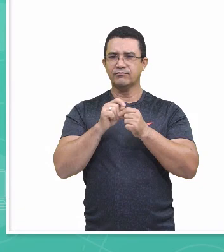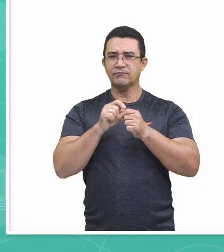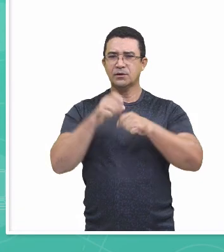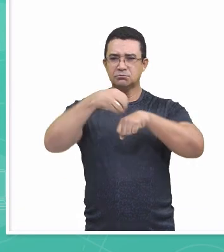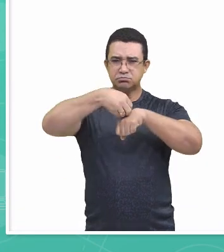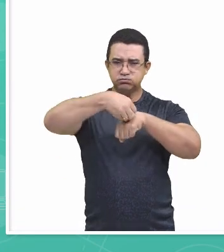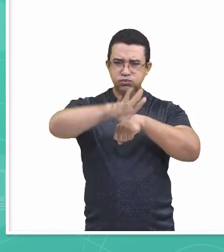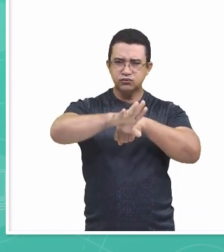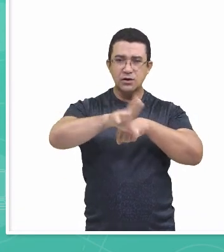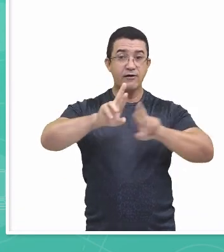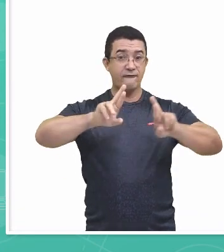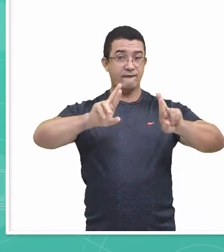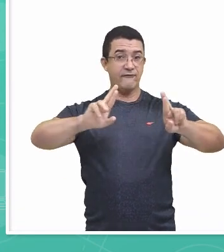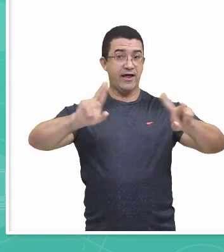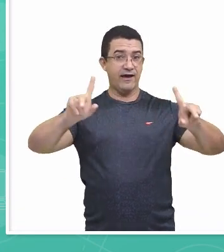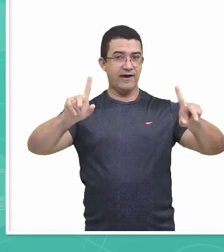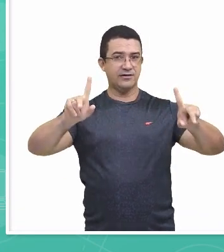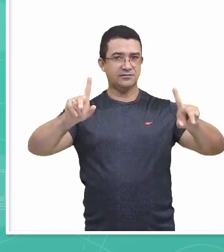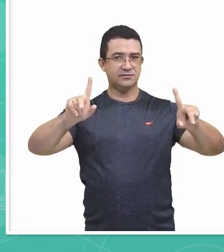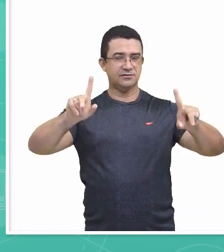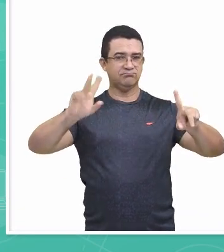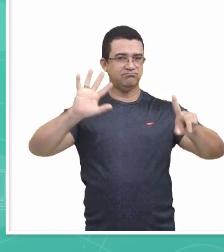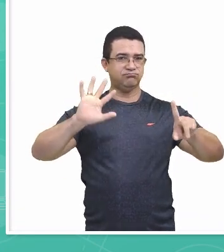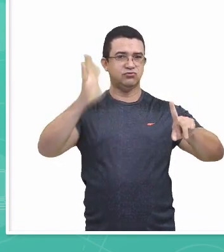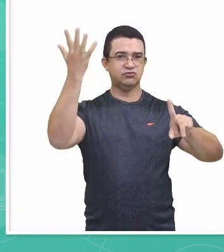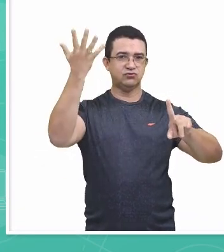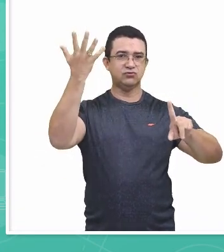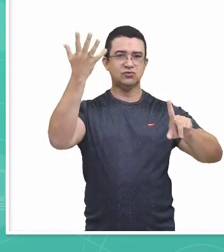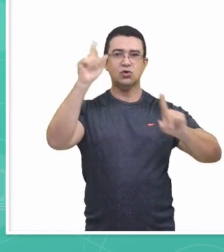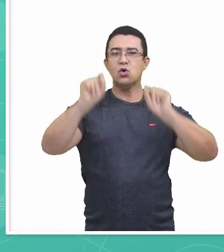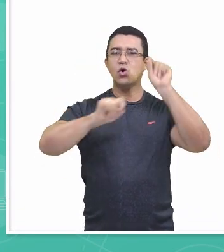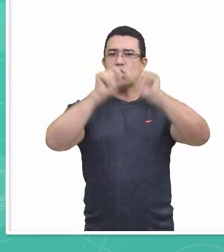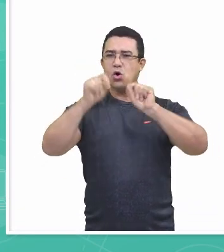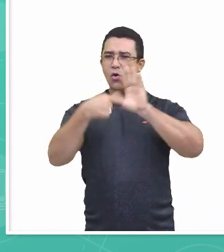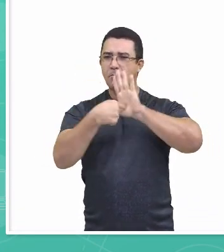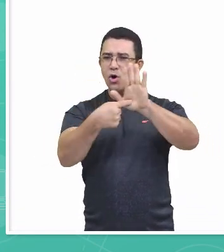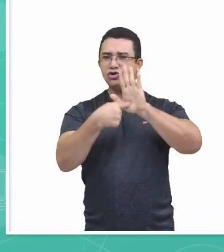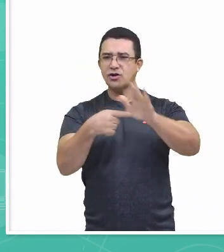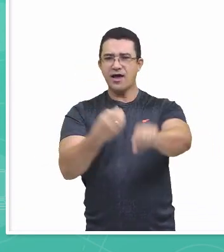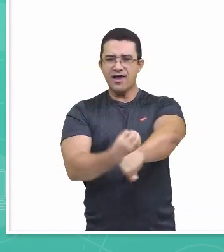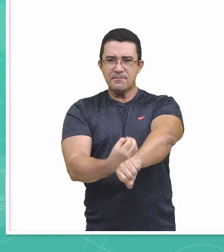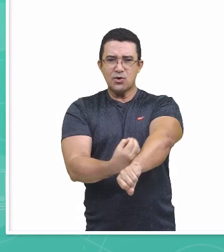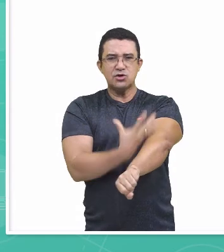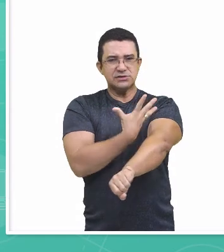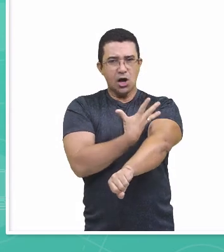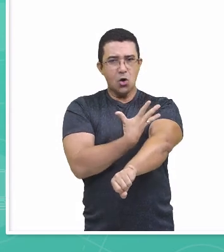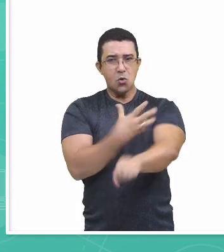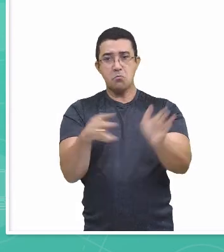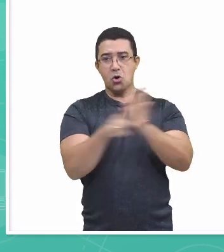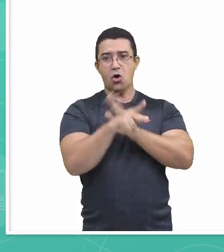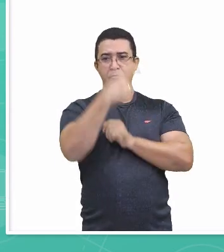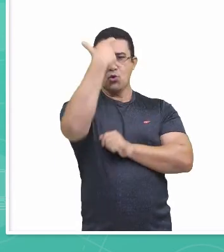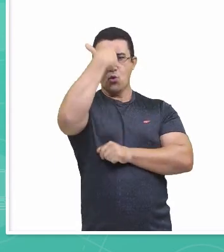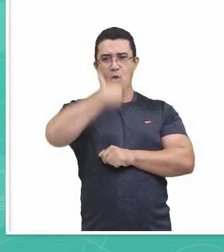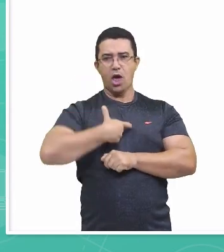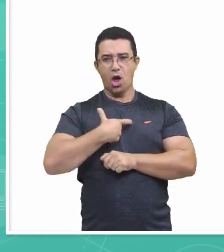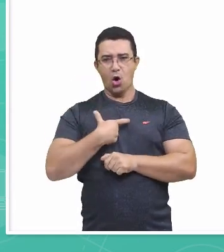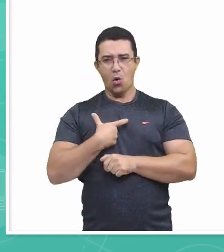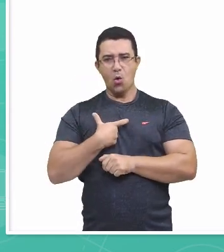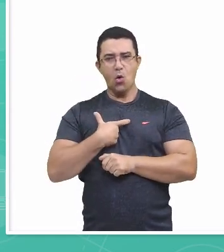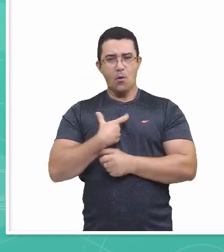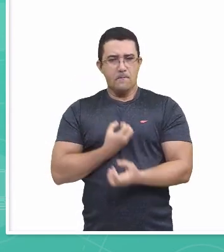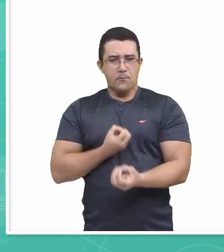sentido, olha só, por meio do texto escrito, expressar as emoções do eu lírico. Muito bem. Então, olha